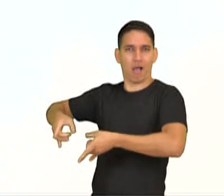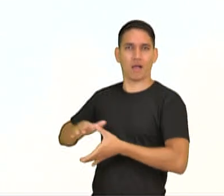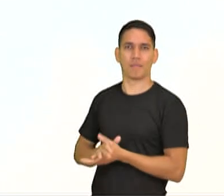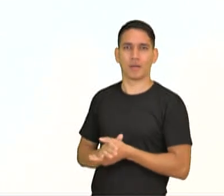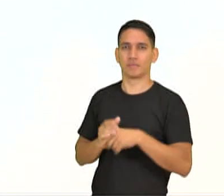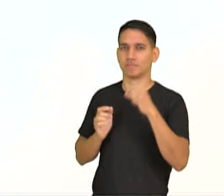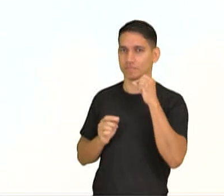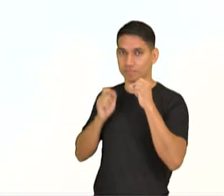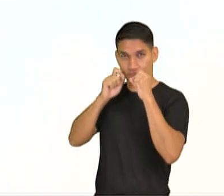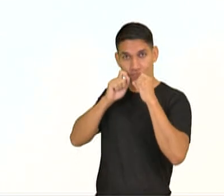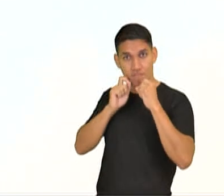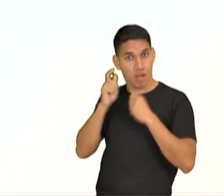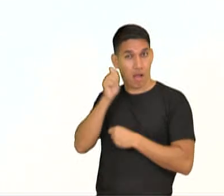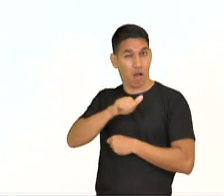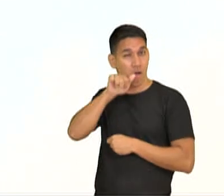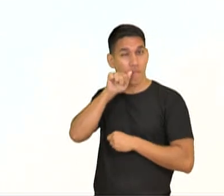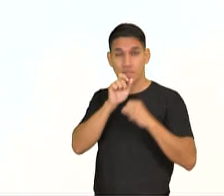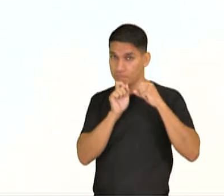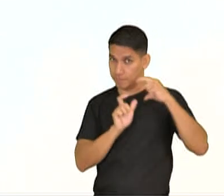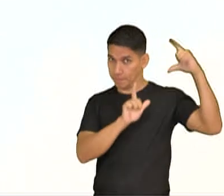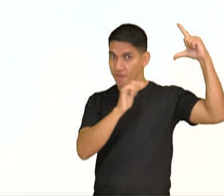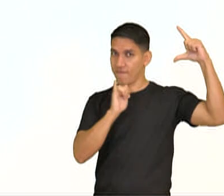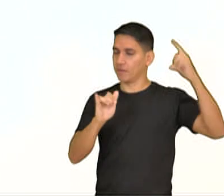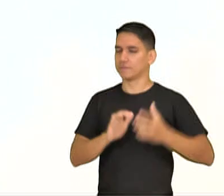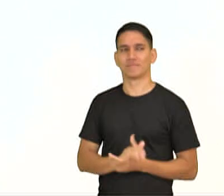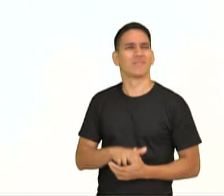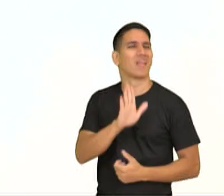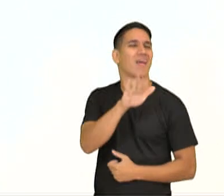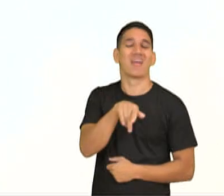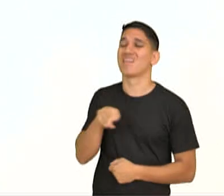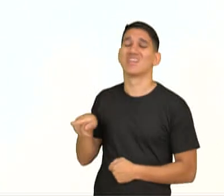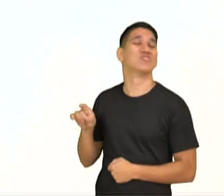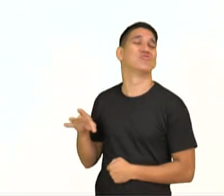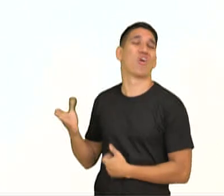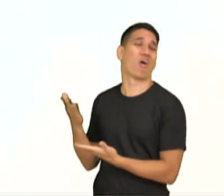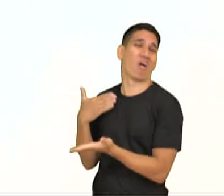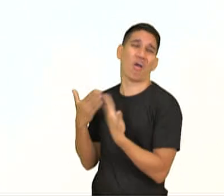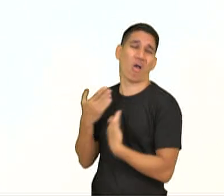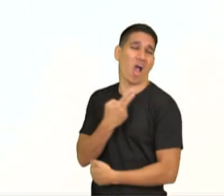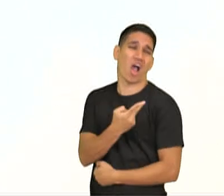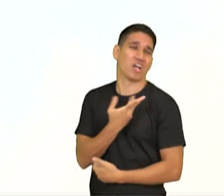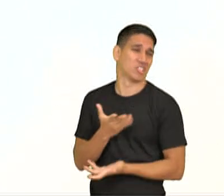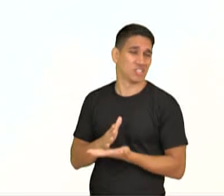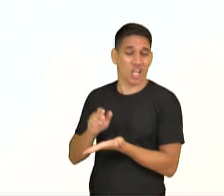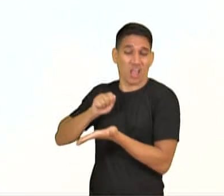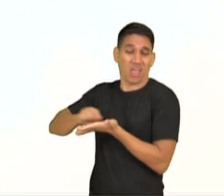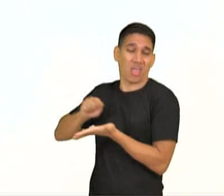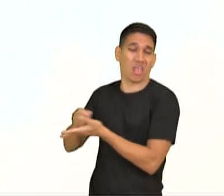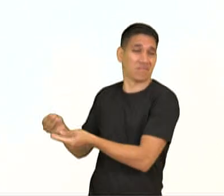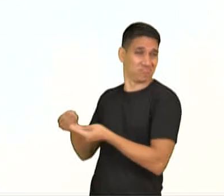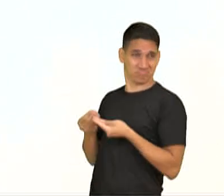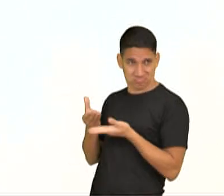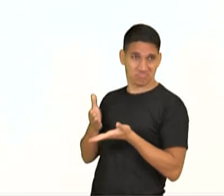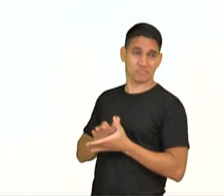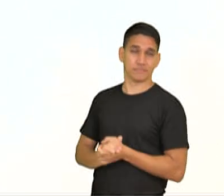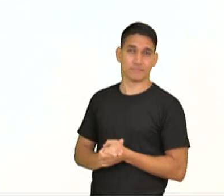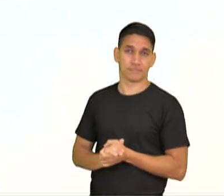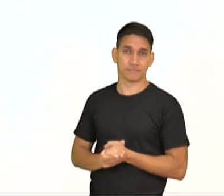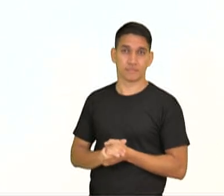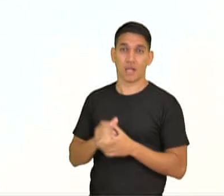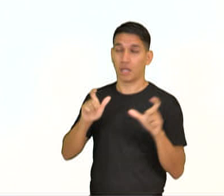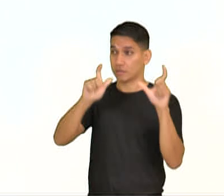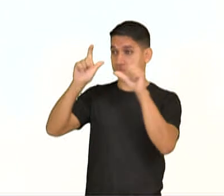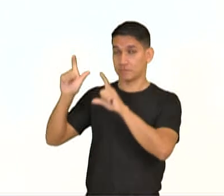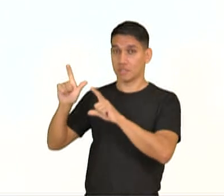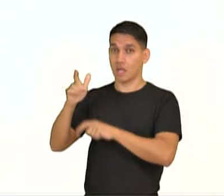de fala, onde a mãe diz: ele só está se comunicando com a gente através de bilhetinhos. No segundo